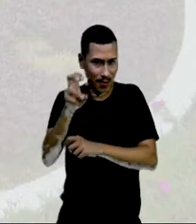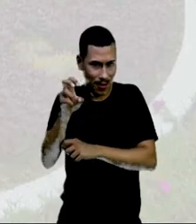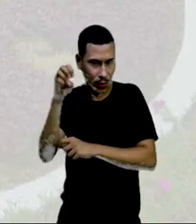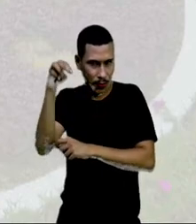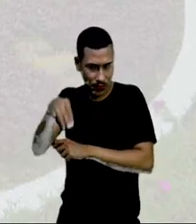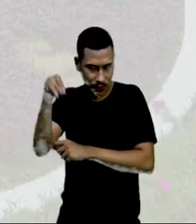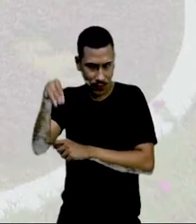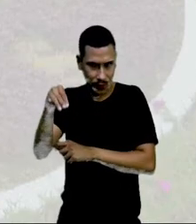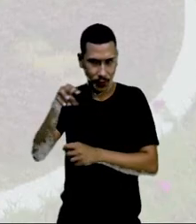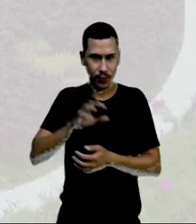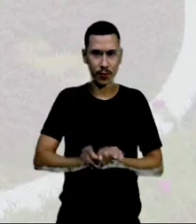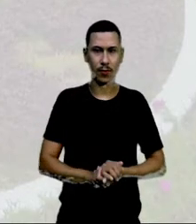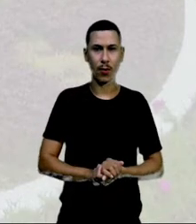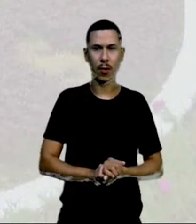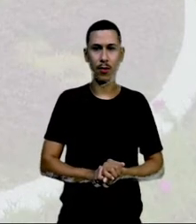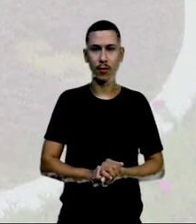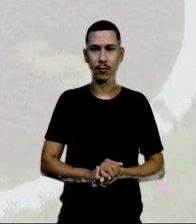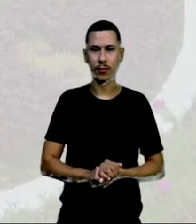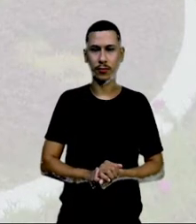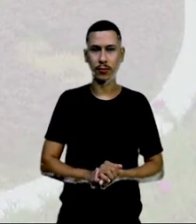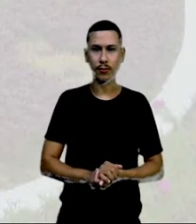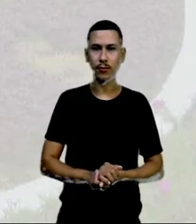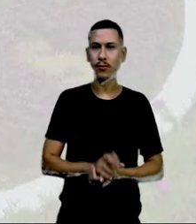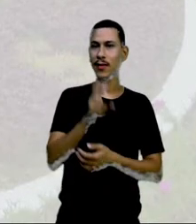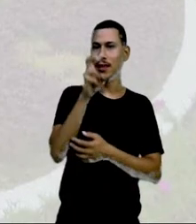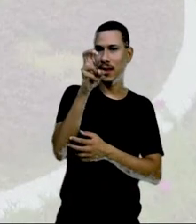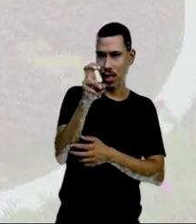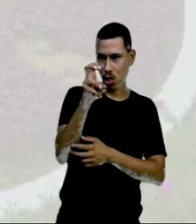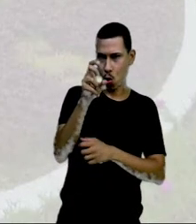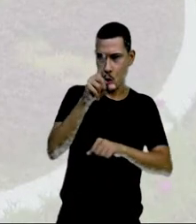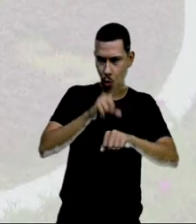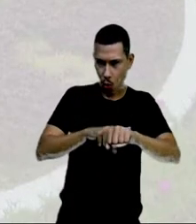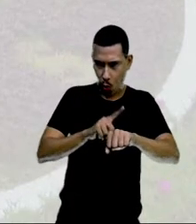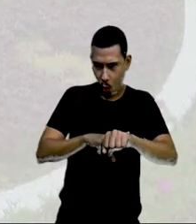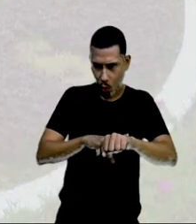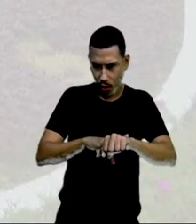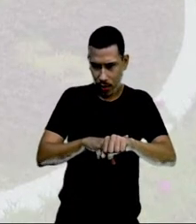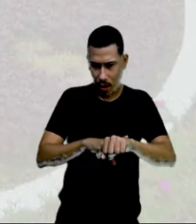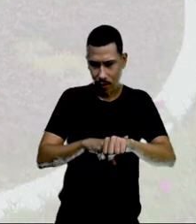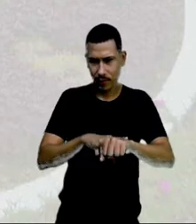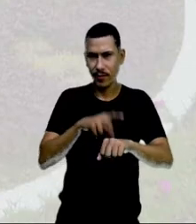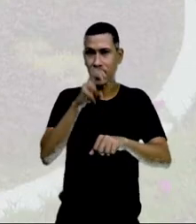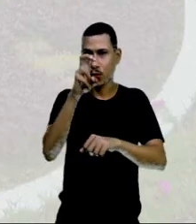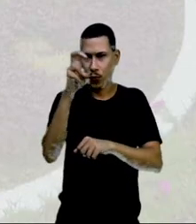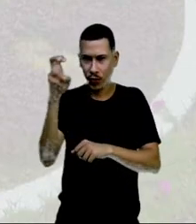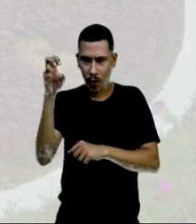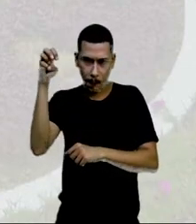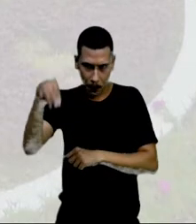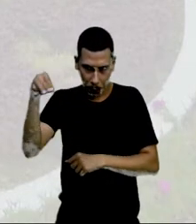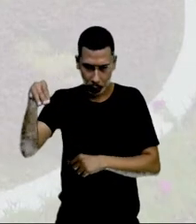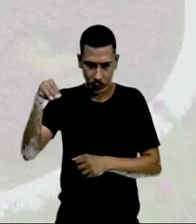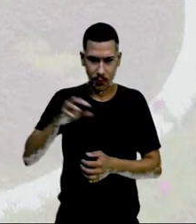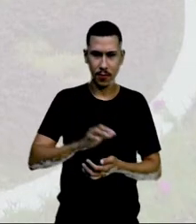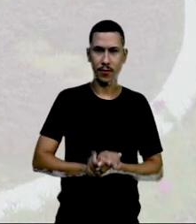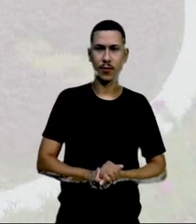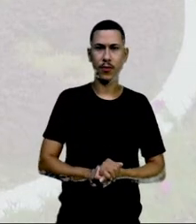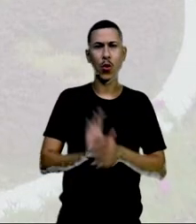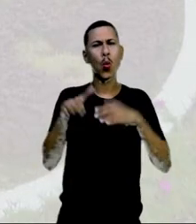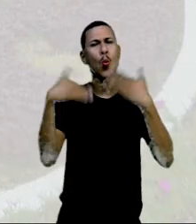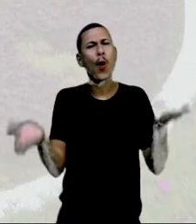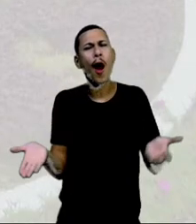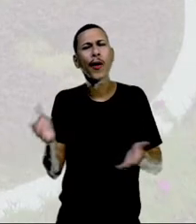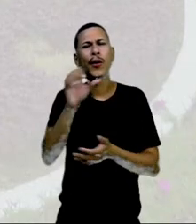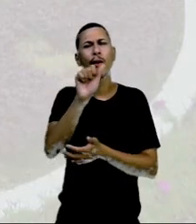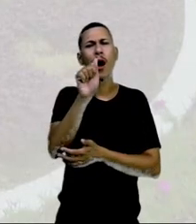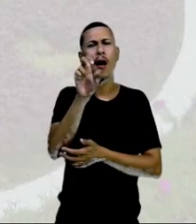55. 5, ponteiro menor, e 55 minutos. 5 horas e 55 minutos. E aí, qual o ângulo que